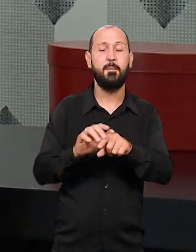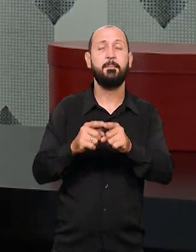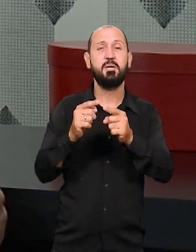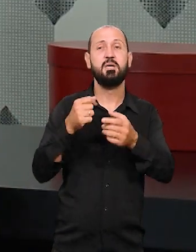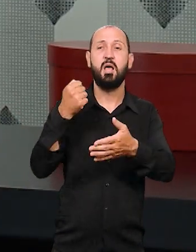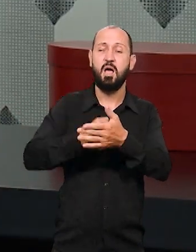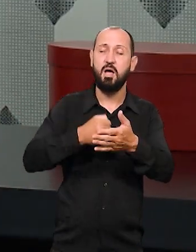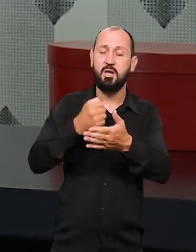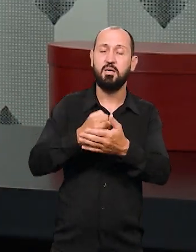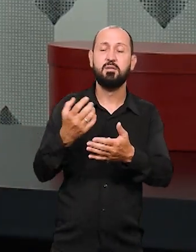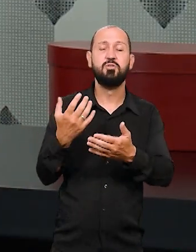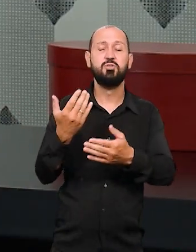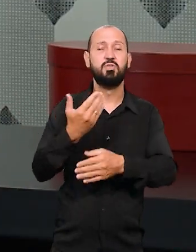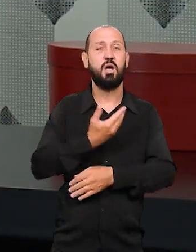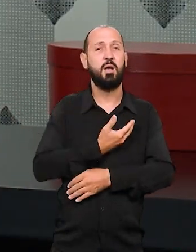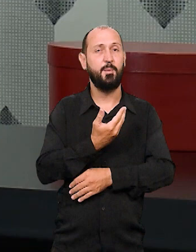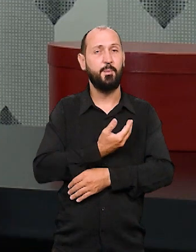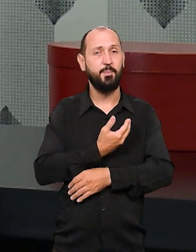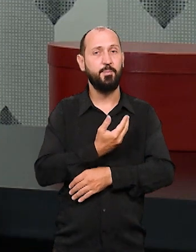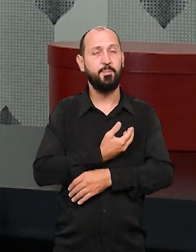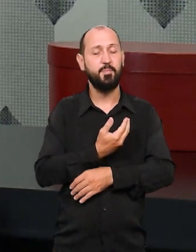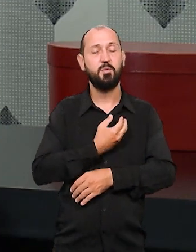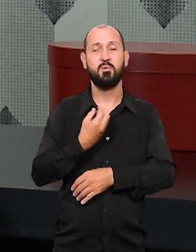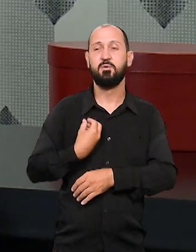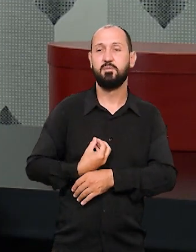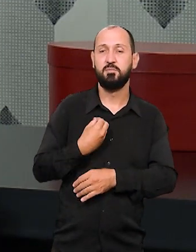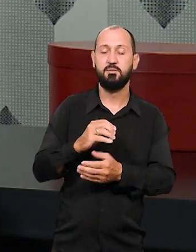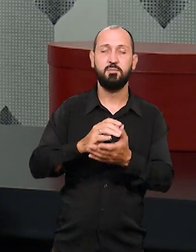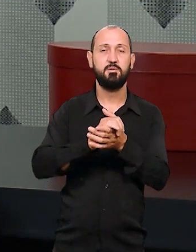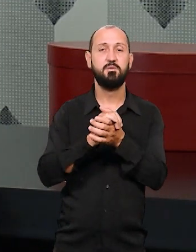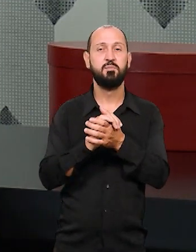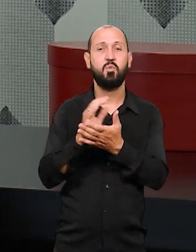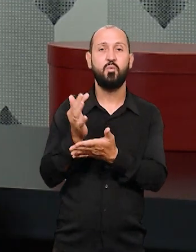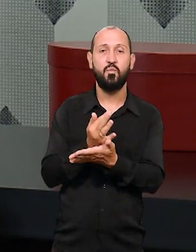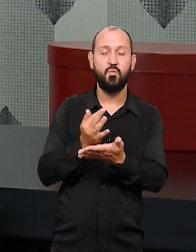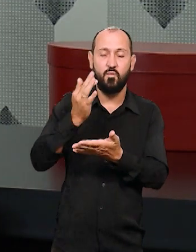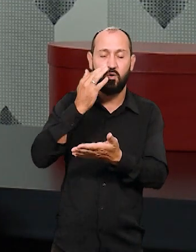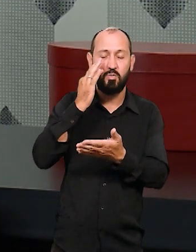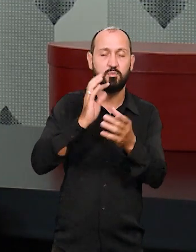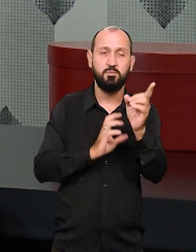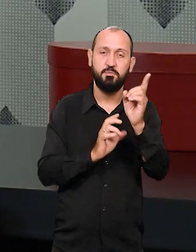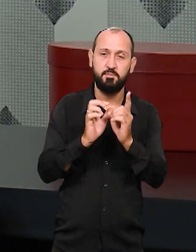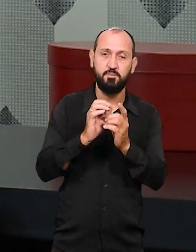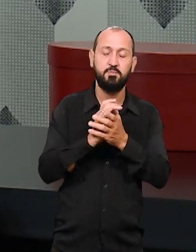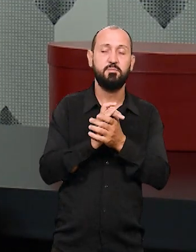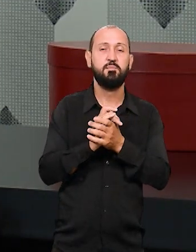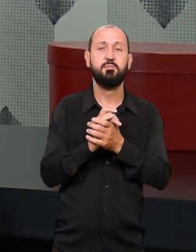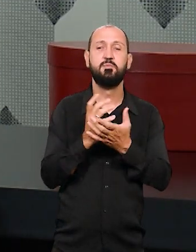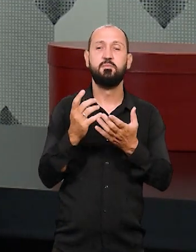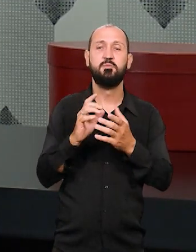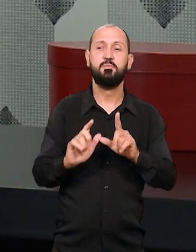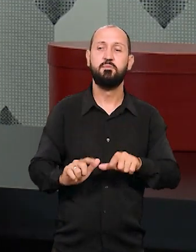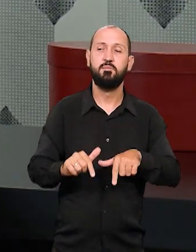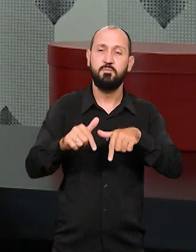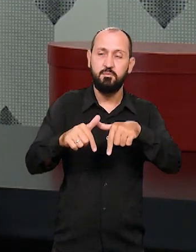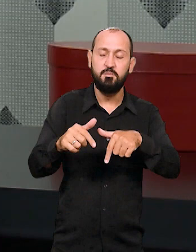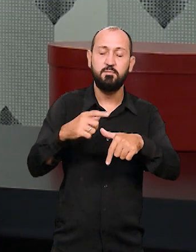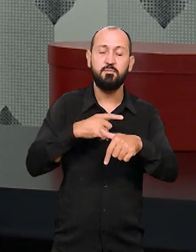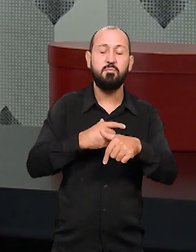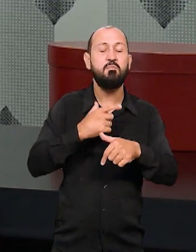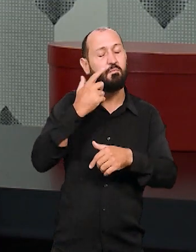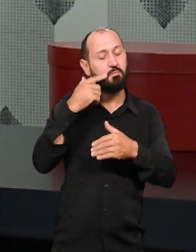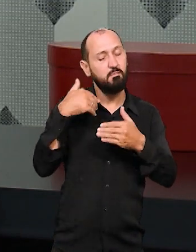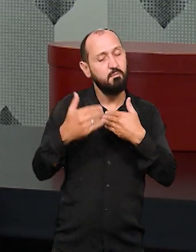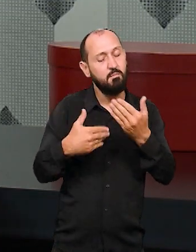de ONGs como Amigos da Vida e outras ONGs parceiras, os fóruns estaduais de AIDS, né? Foram